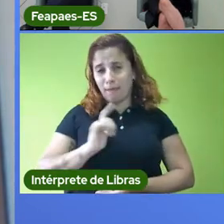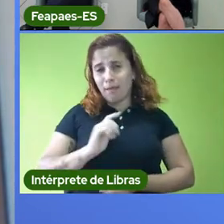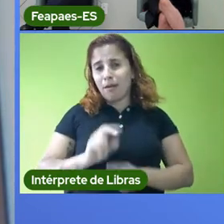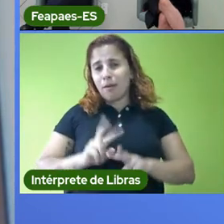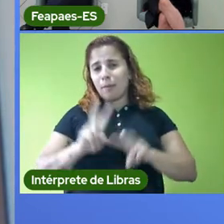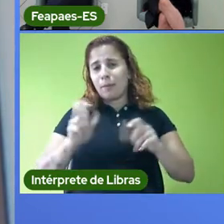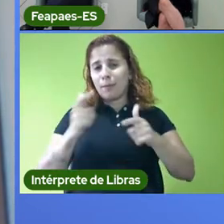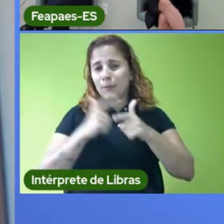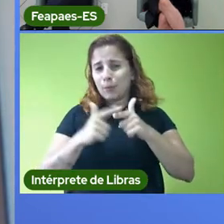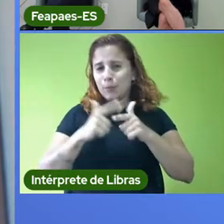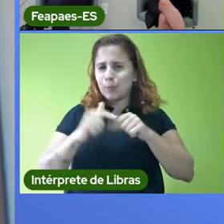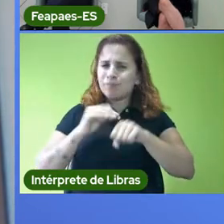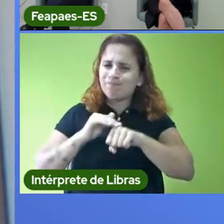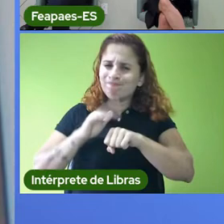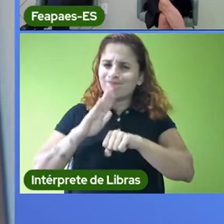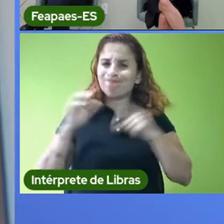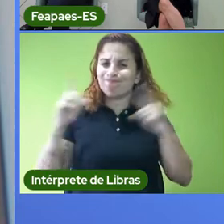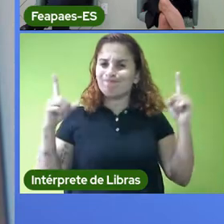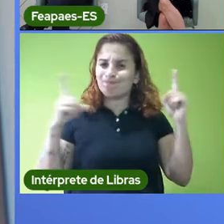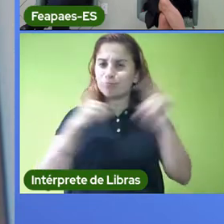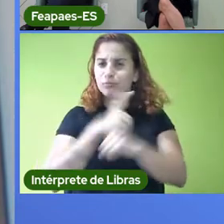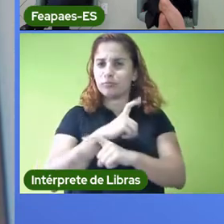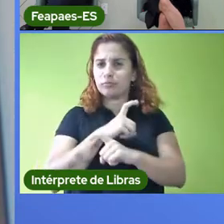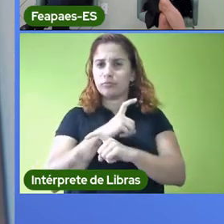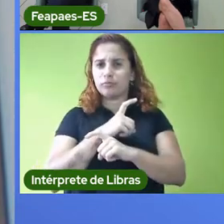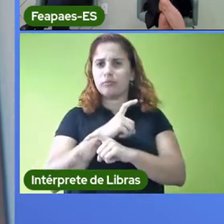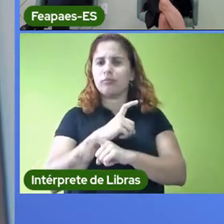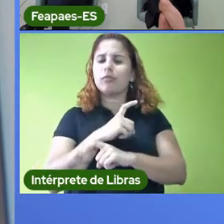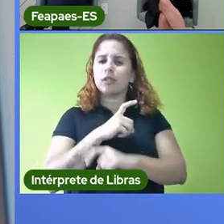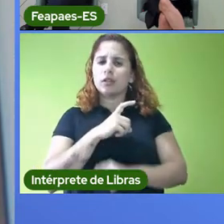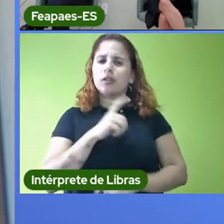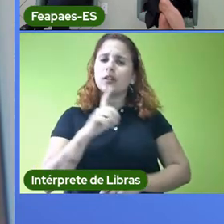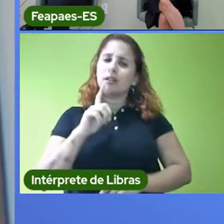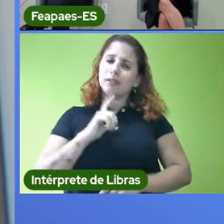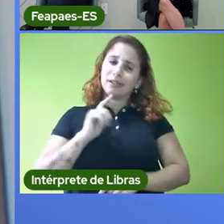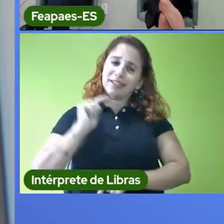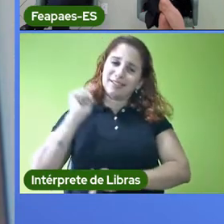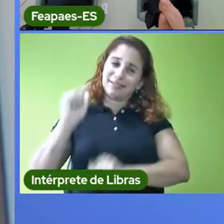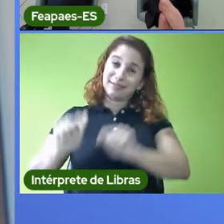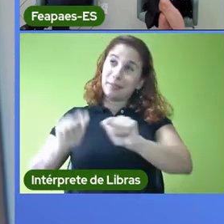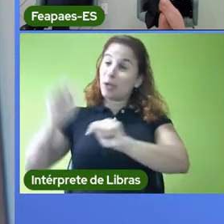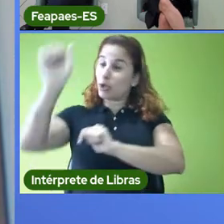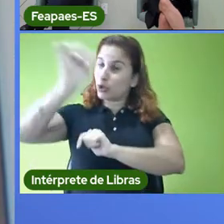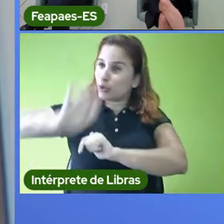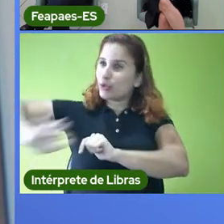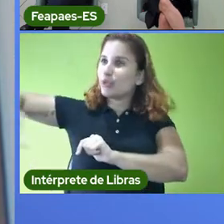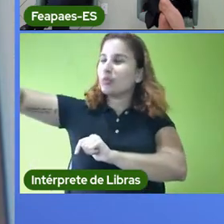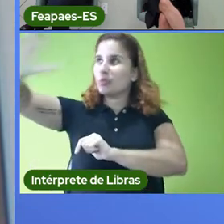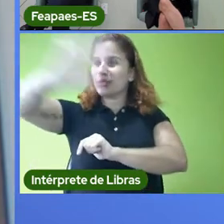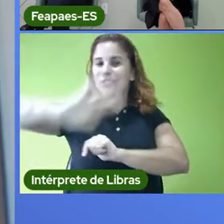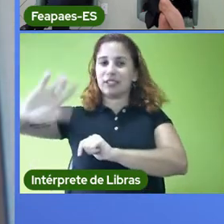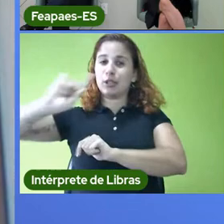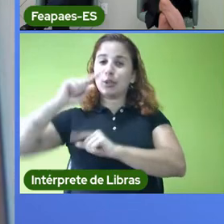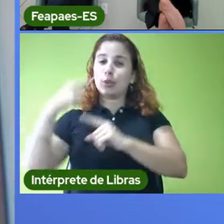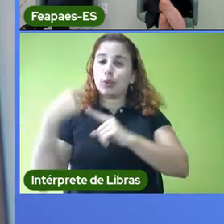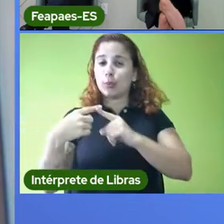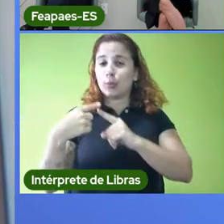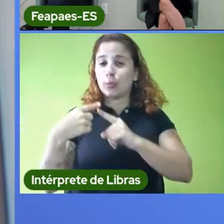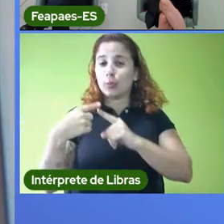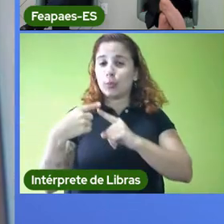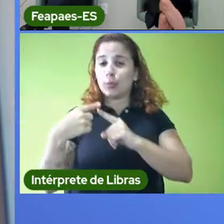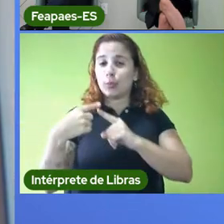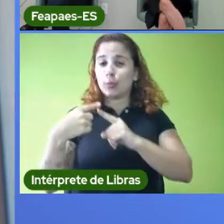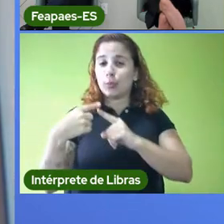mais desafiante do ponto de vista, se a gente comparar com os trabalhadores de modo geral, porque as pessoas com deficiência têm mais ainda